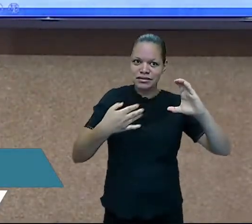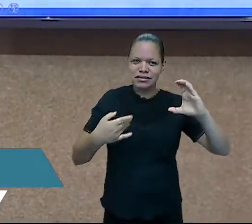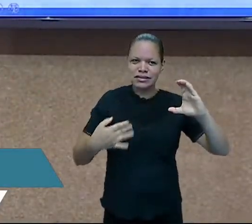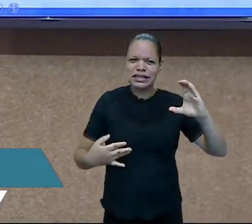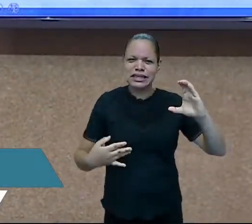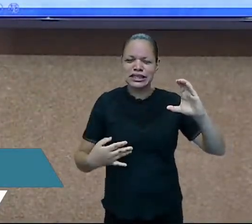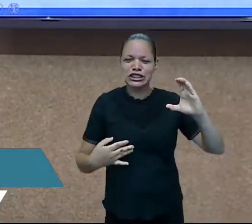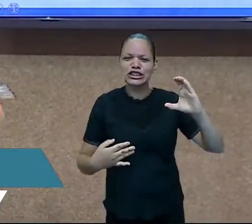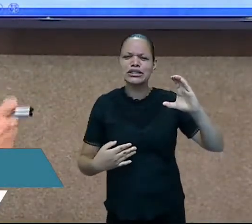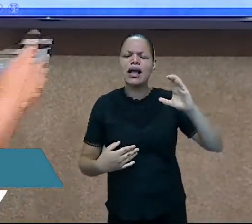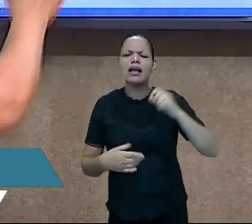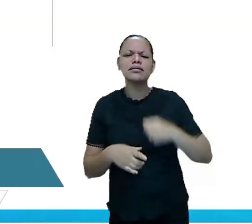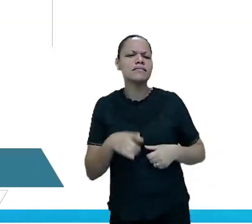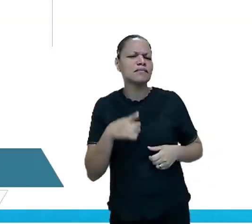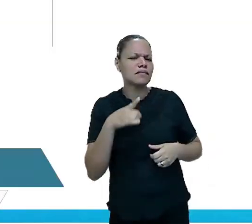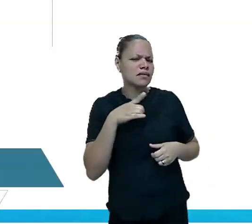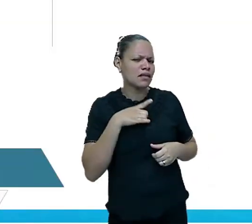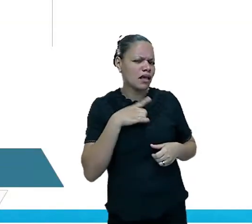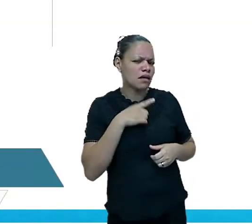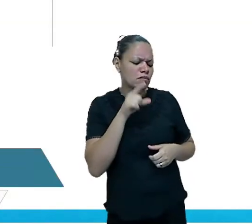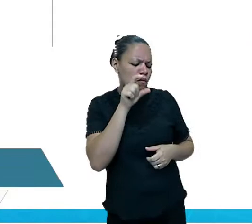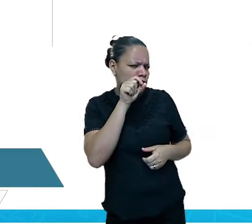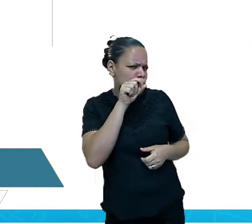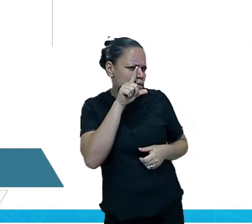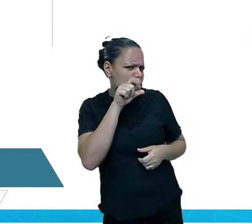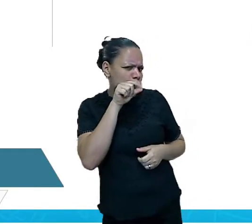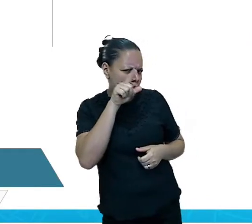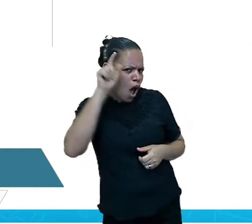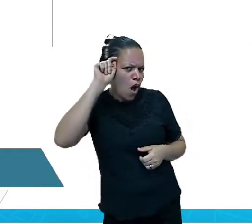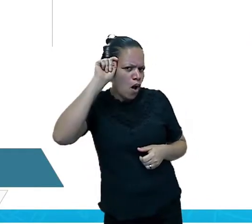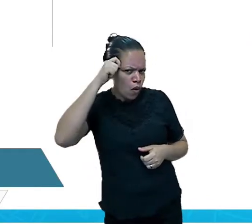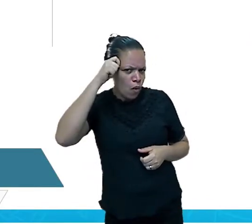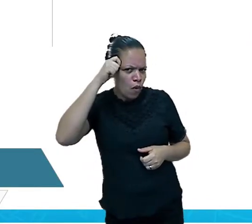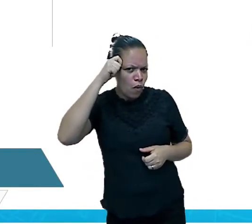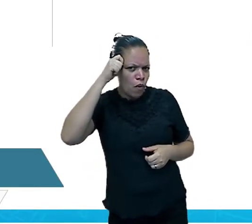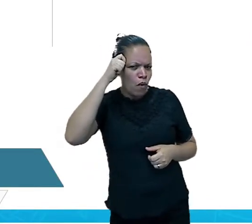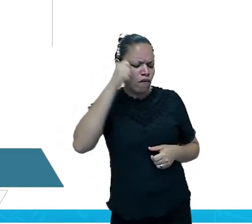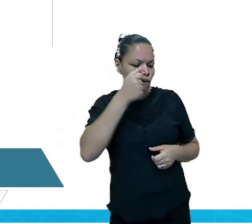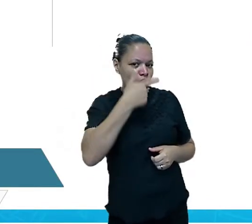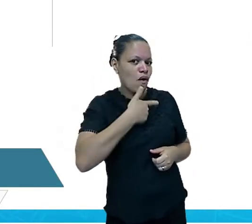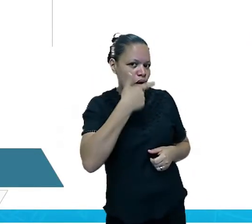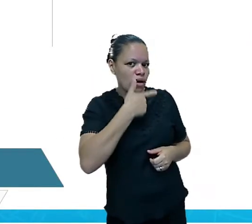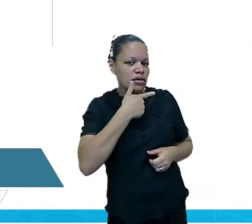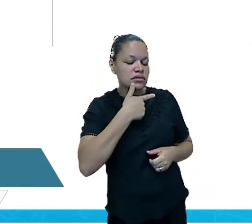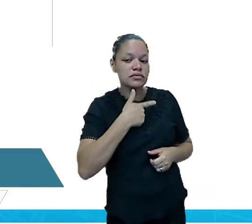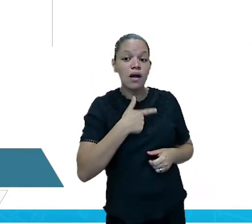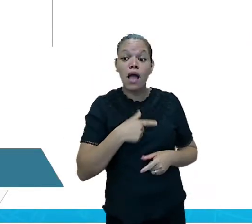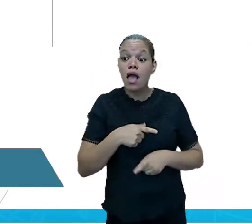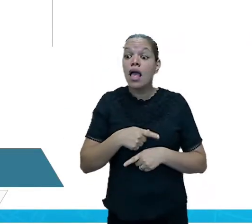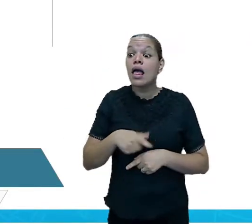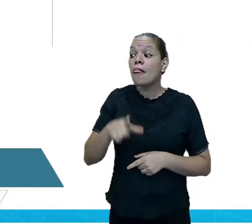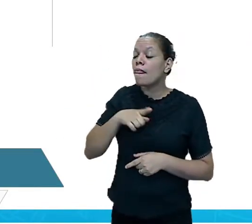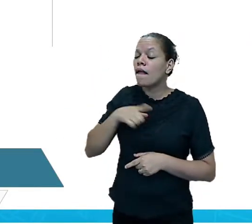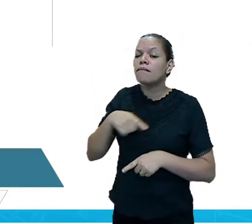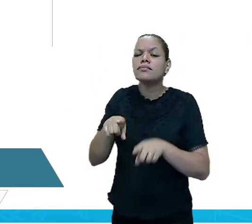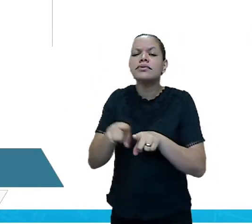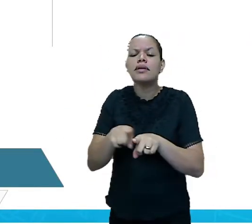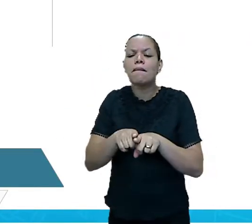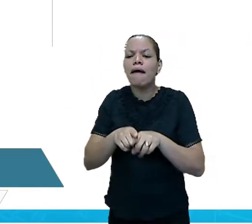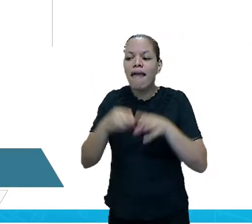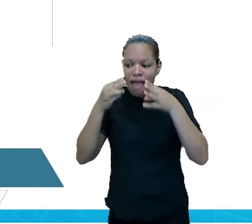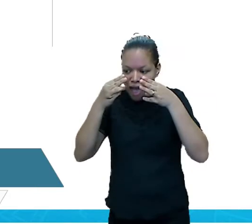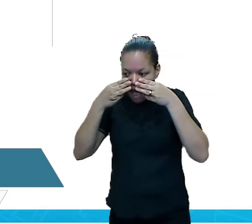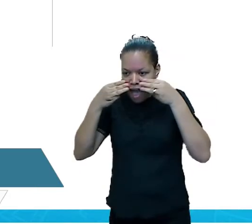temos aqui a situação do corvo com o queijo na boca e nós temos aqui a raposa